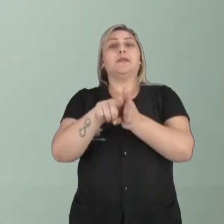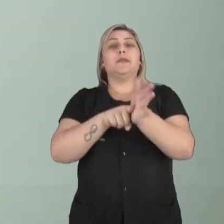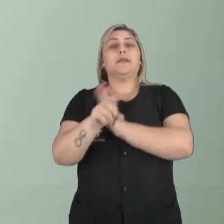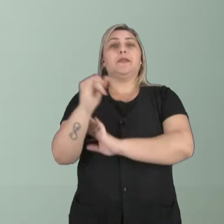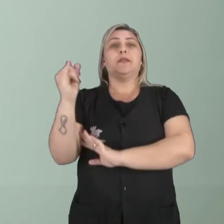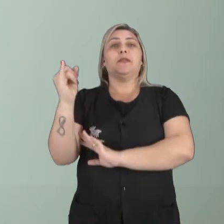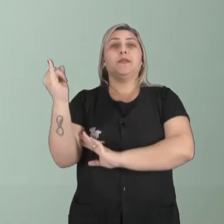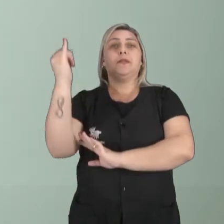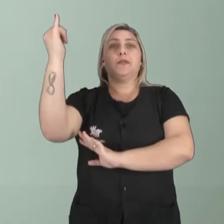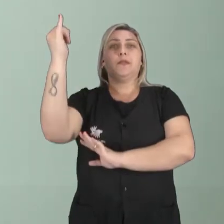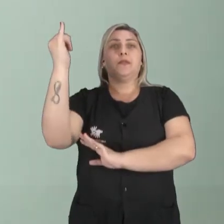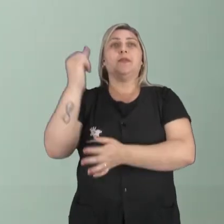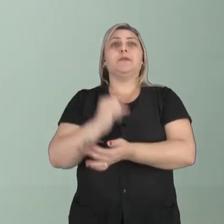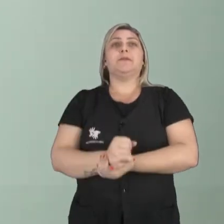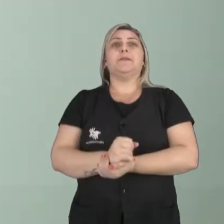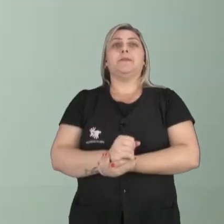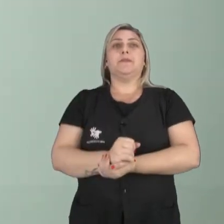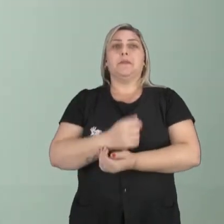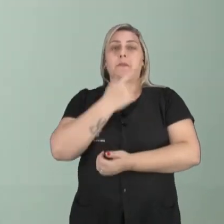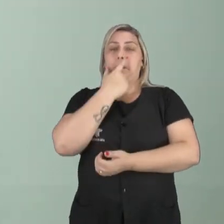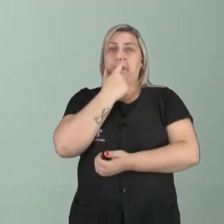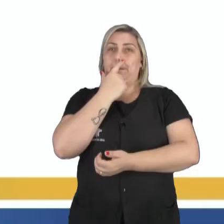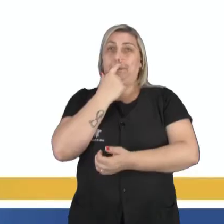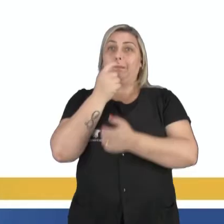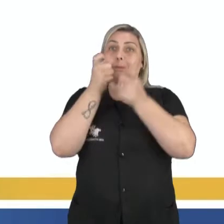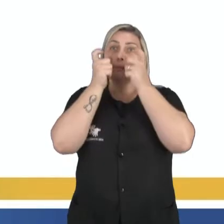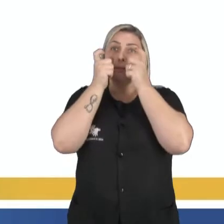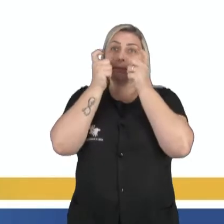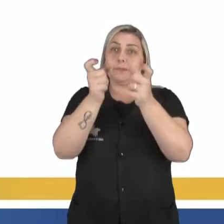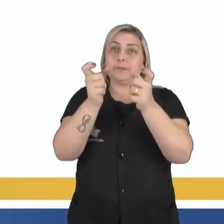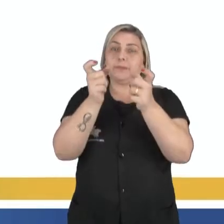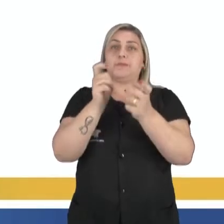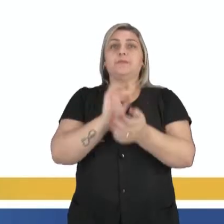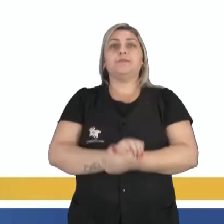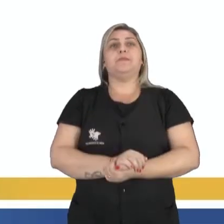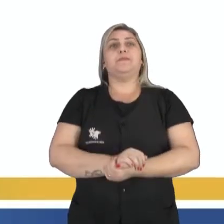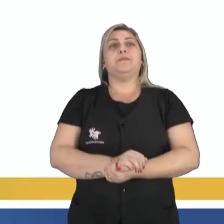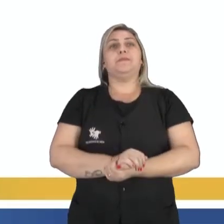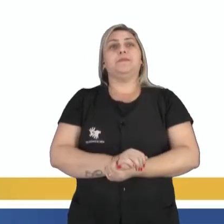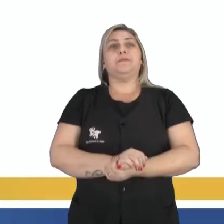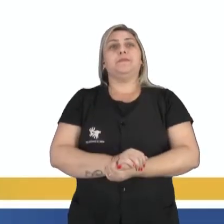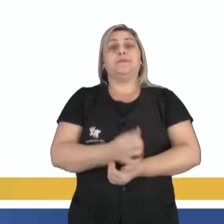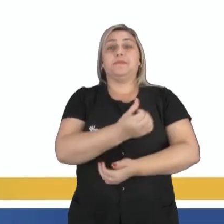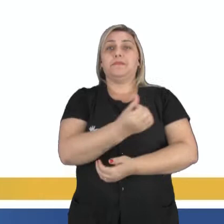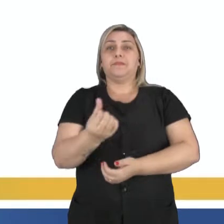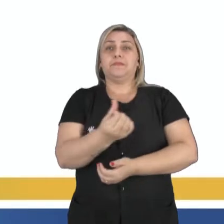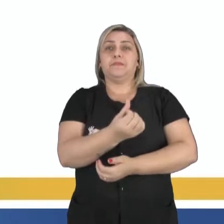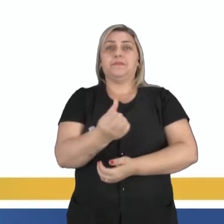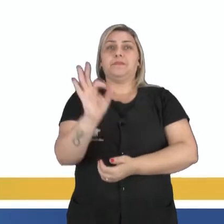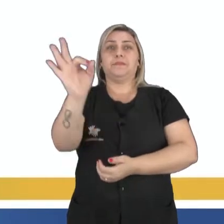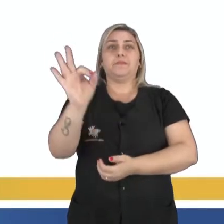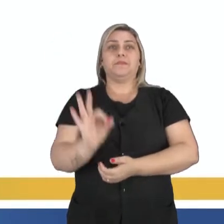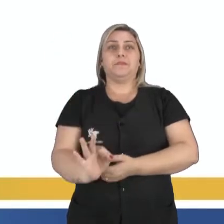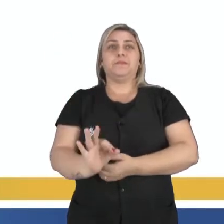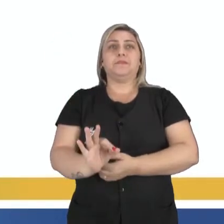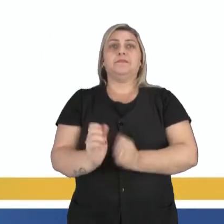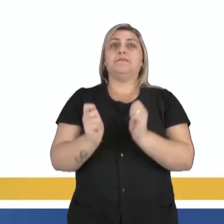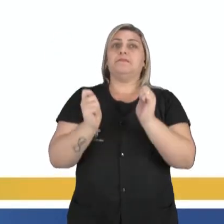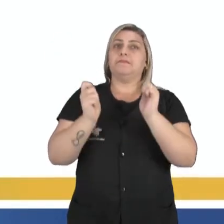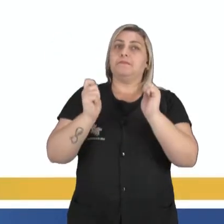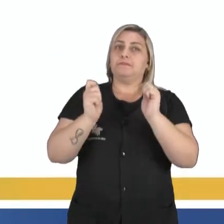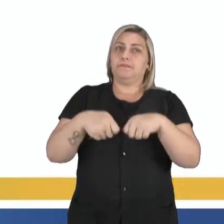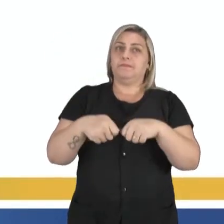que temos aí, com letras grandes para você fitar os seus olhos aí e acompanhar comigo.